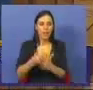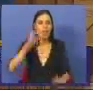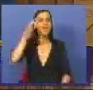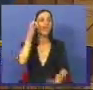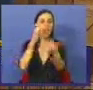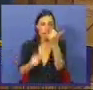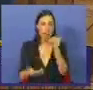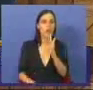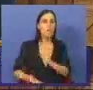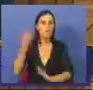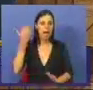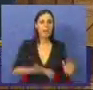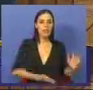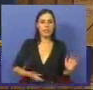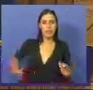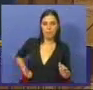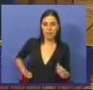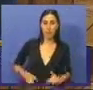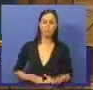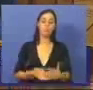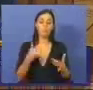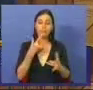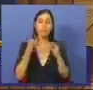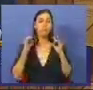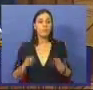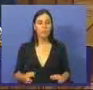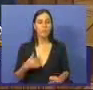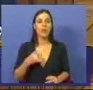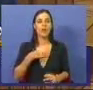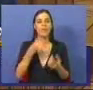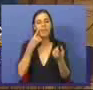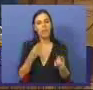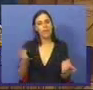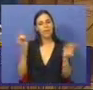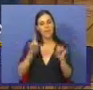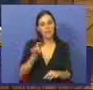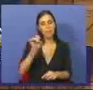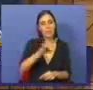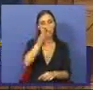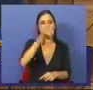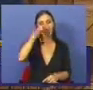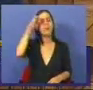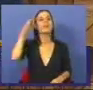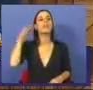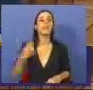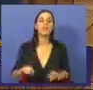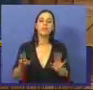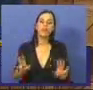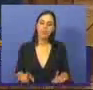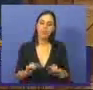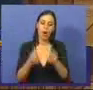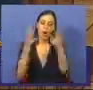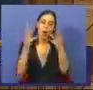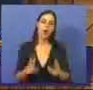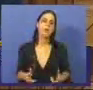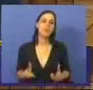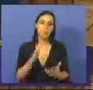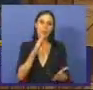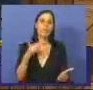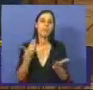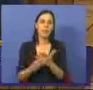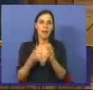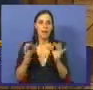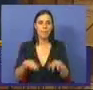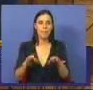risco do aumento do desemprego. Dito isto, eu queria voltar à questão das dificuldades que este orçamento coloca,